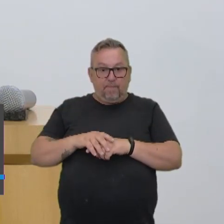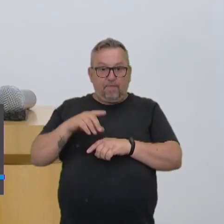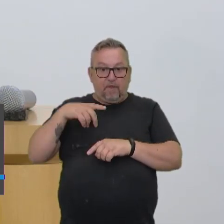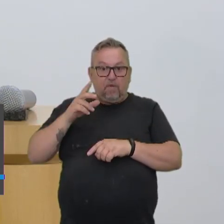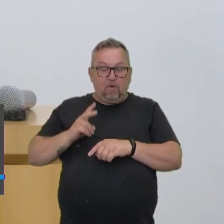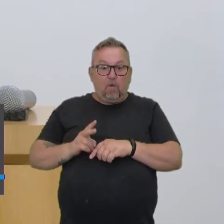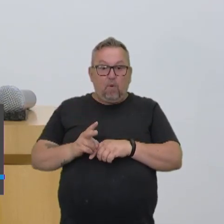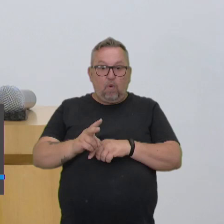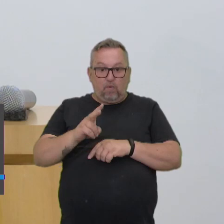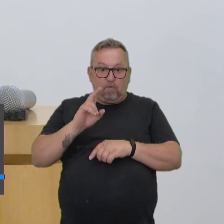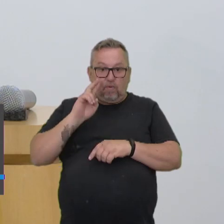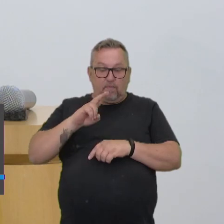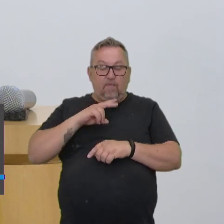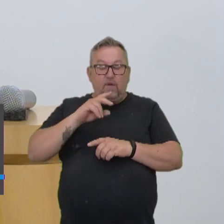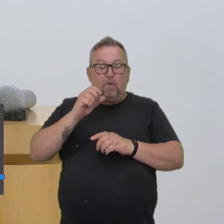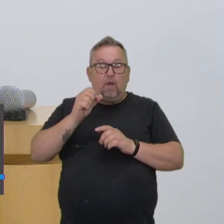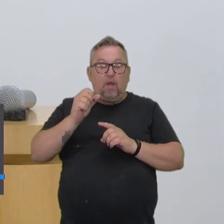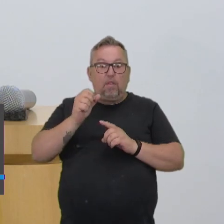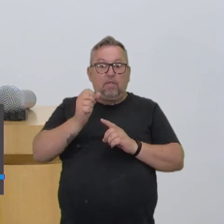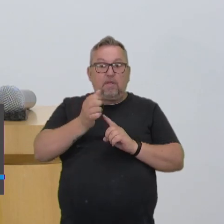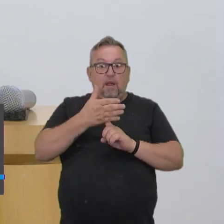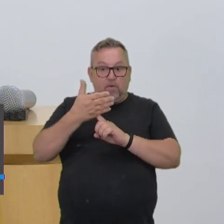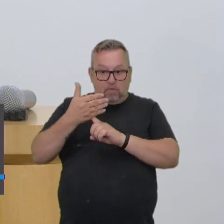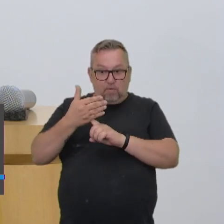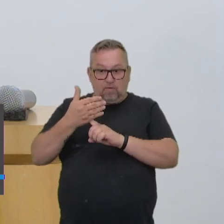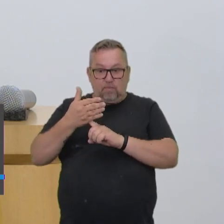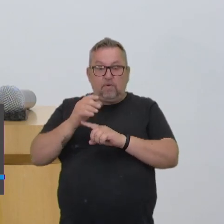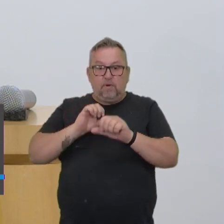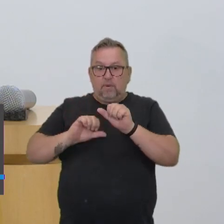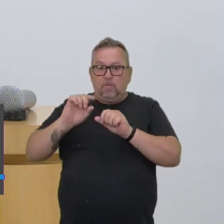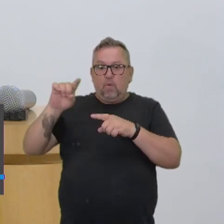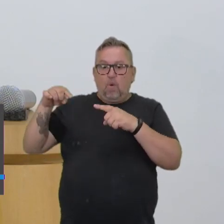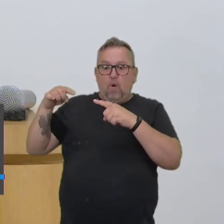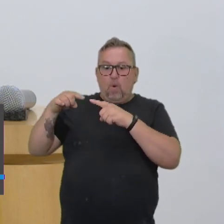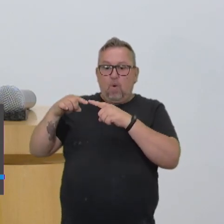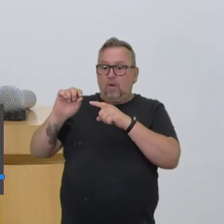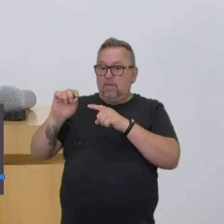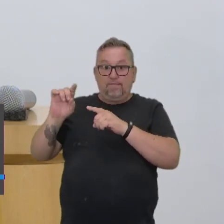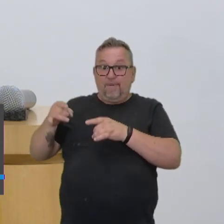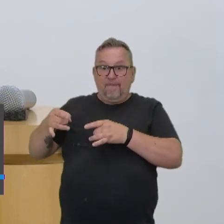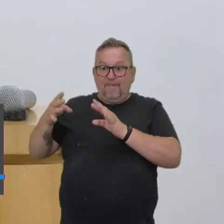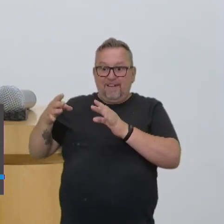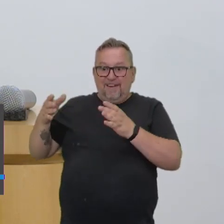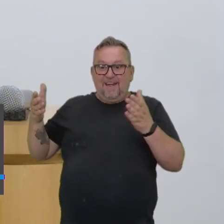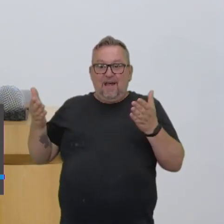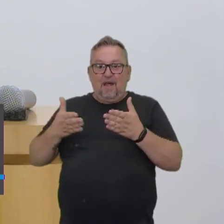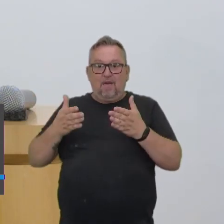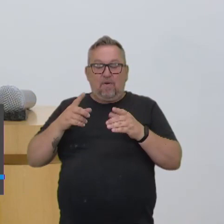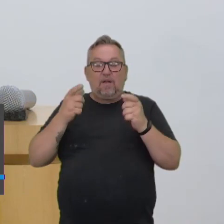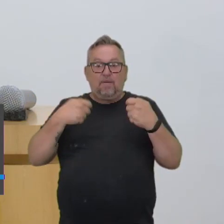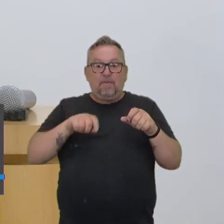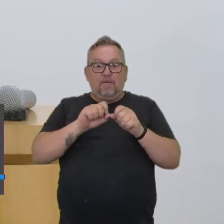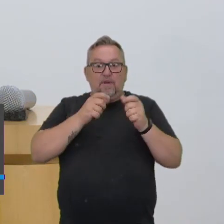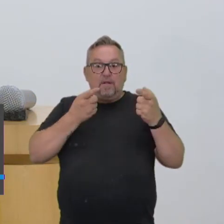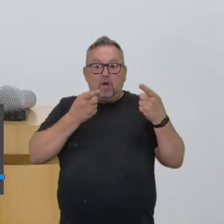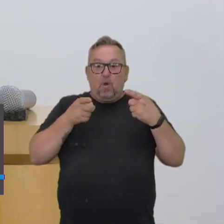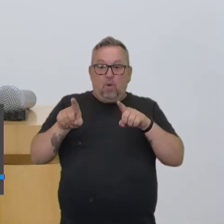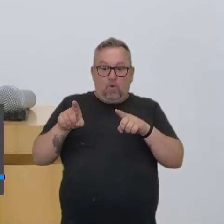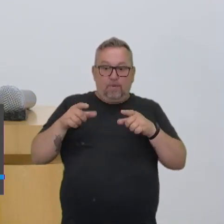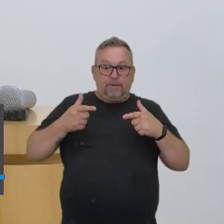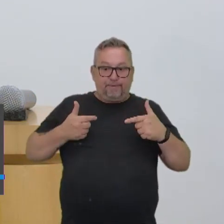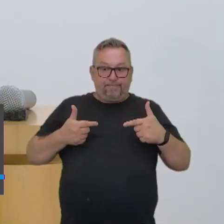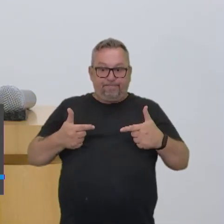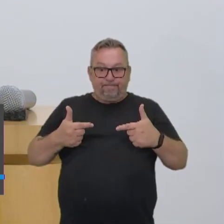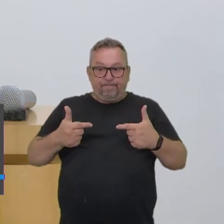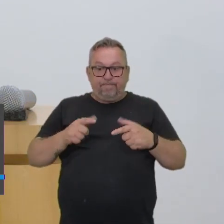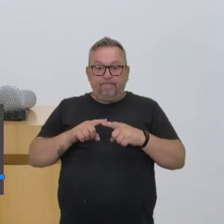continua indo no avanço tecnológico, ele muda de objetivo. O inimigo agora é outro, não é vender. Agora a gente precisa combater. E